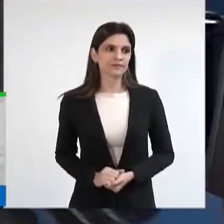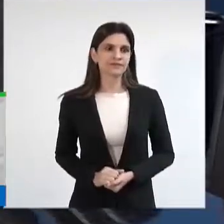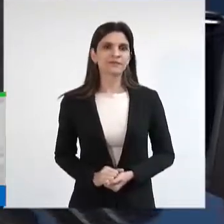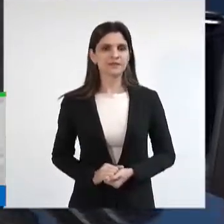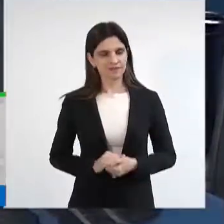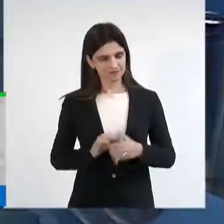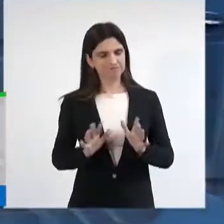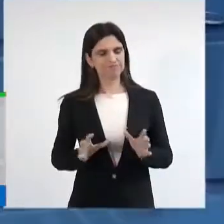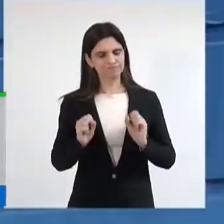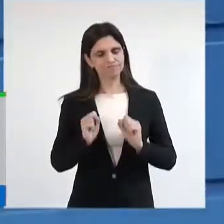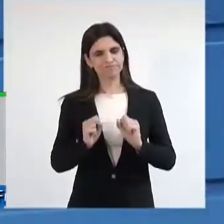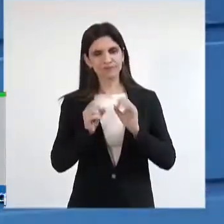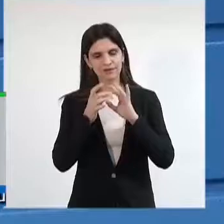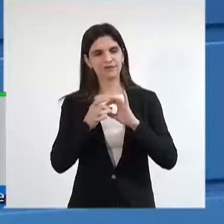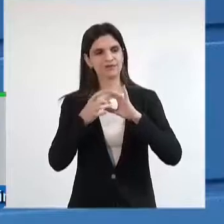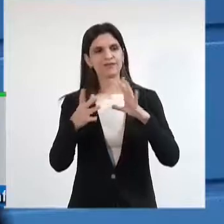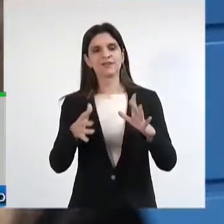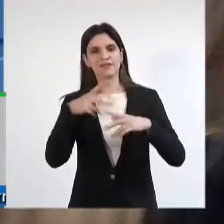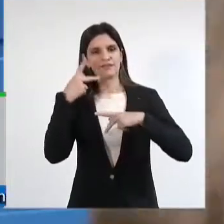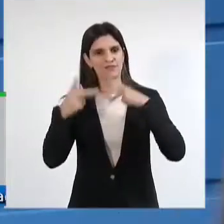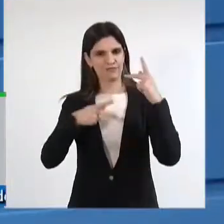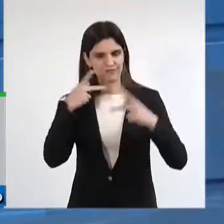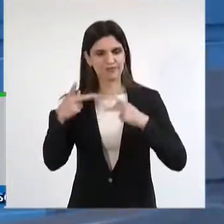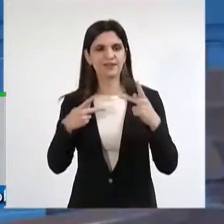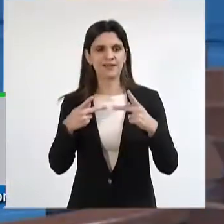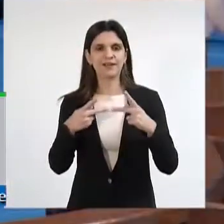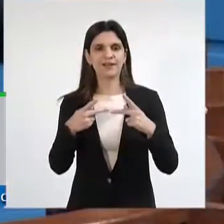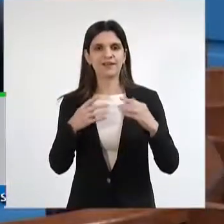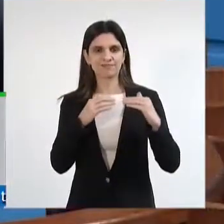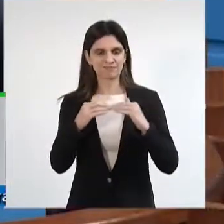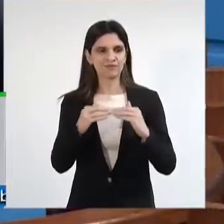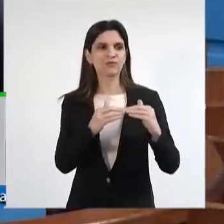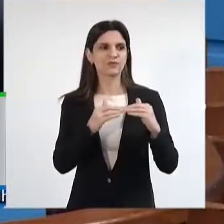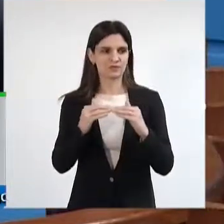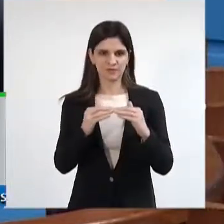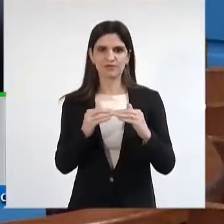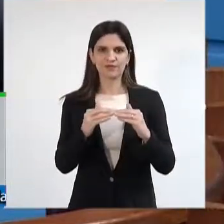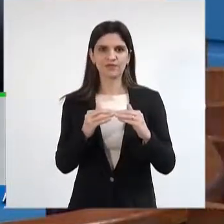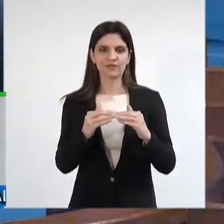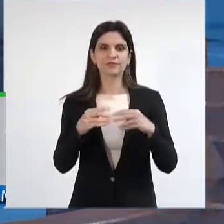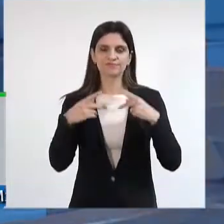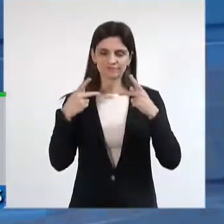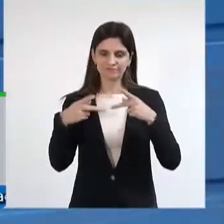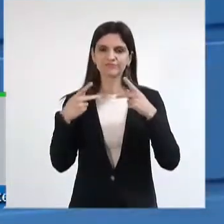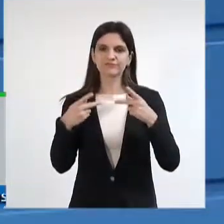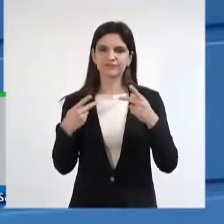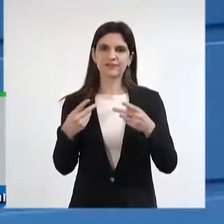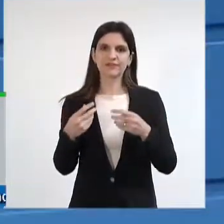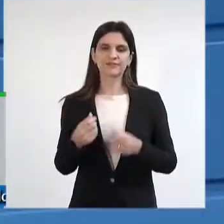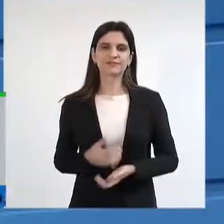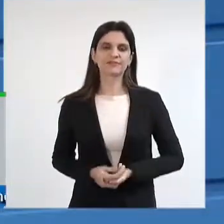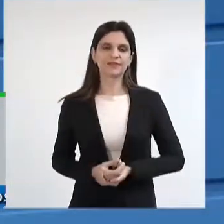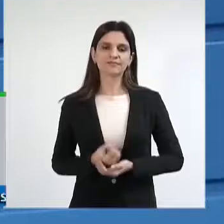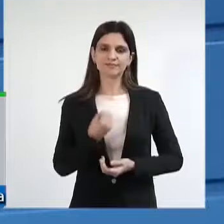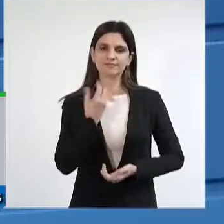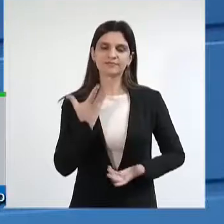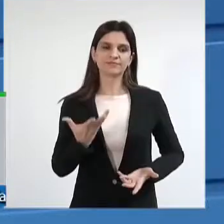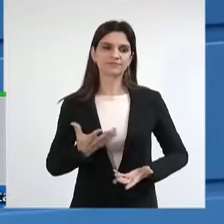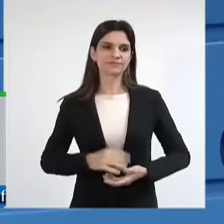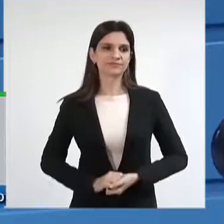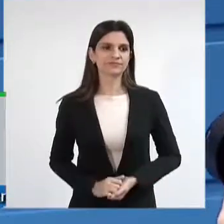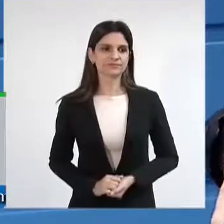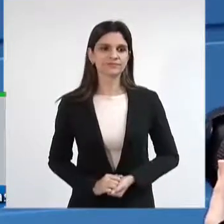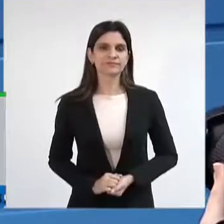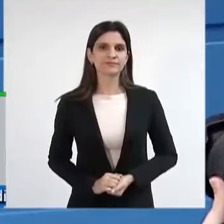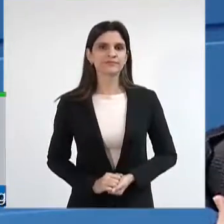democrático, sou a favor de manifestações. Então, a manifestação de Vossa Excelência, bem-vinda. Obrigado, deputado Pedro Kemp. E com o